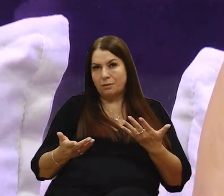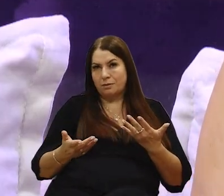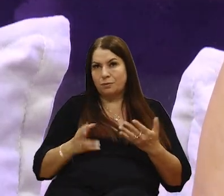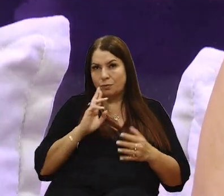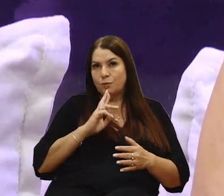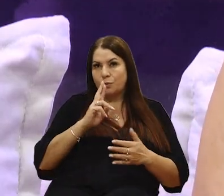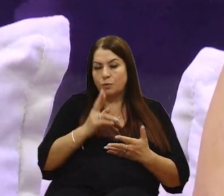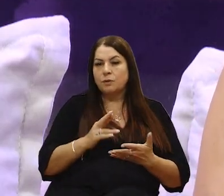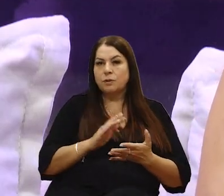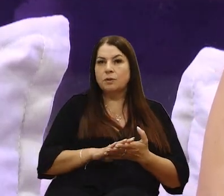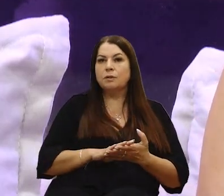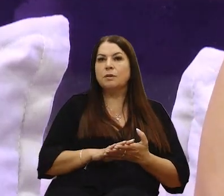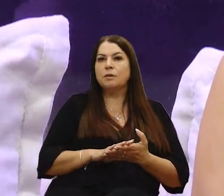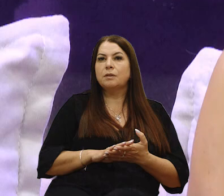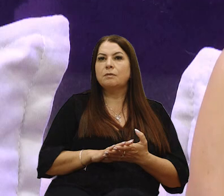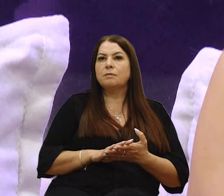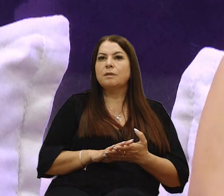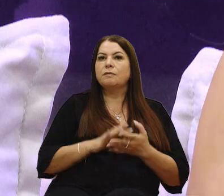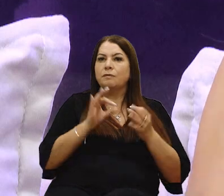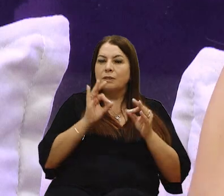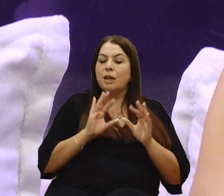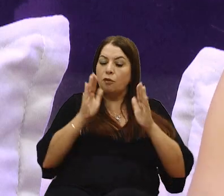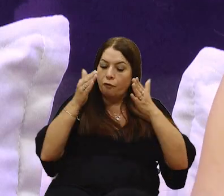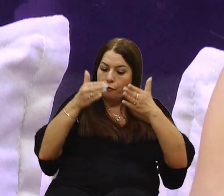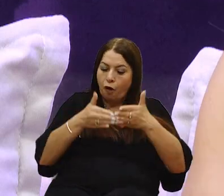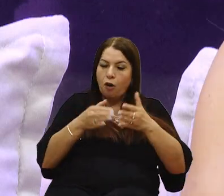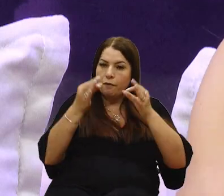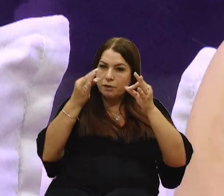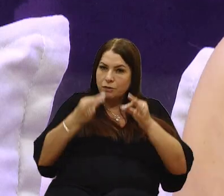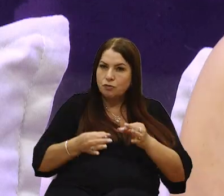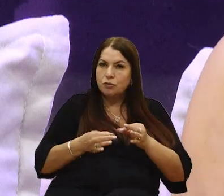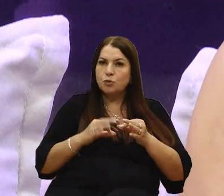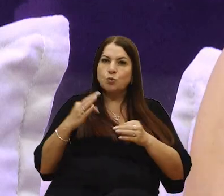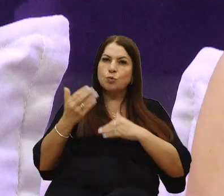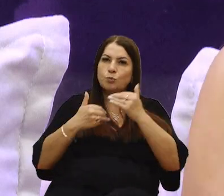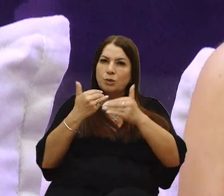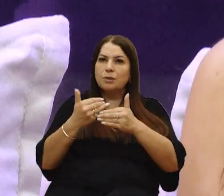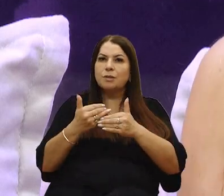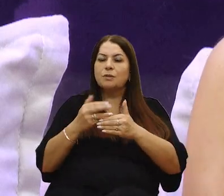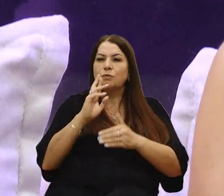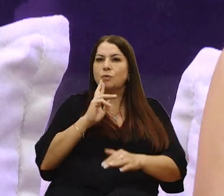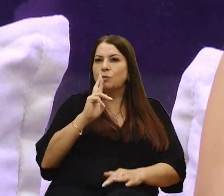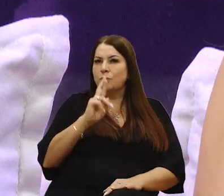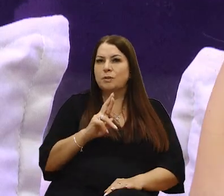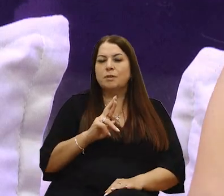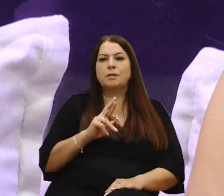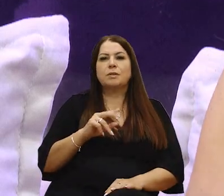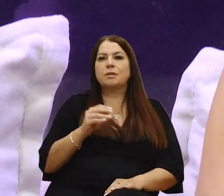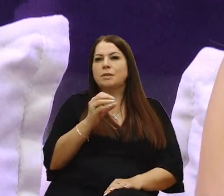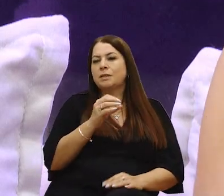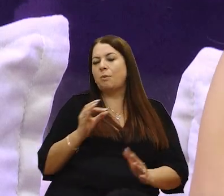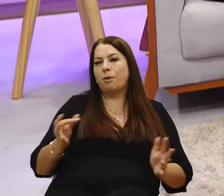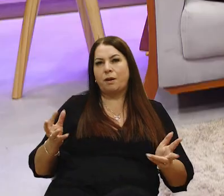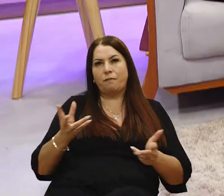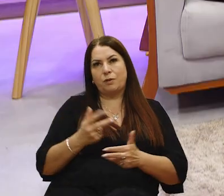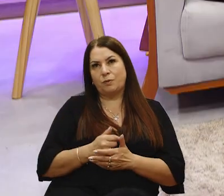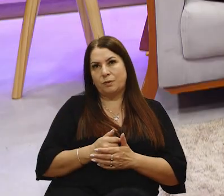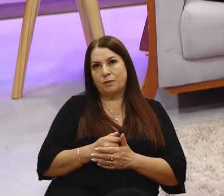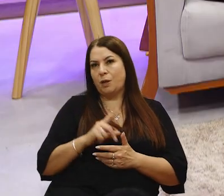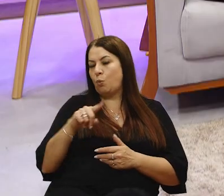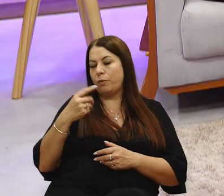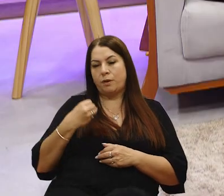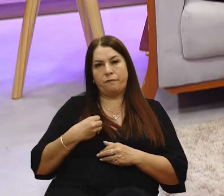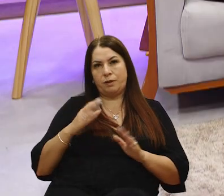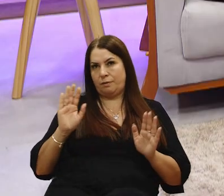vai demorar ainda mais os resultados, né? Então pega, foca, faz certinho todo o processo que os resultados vão vir, eles